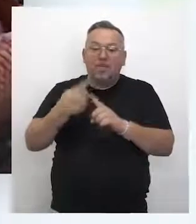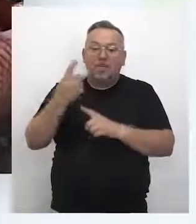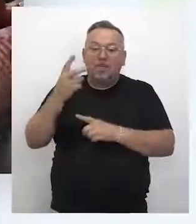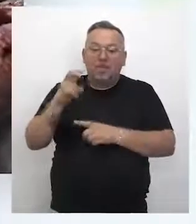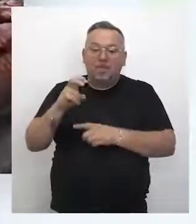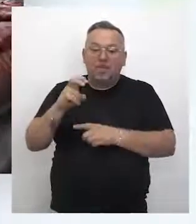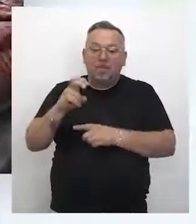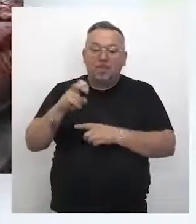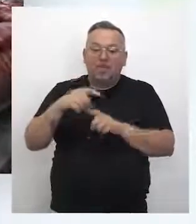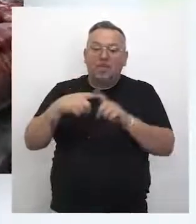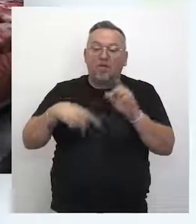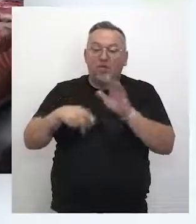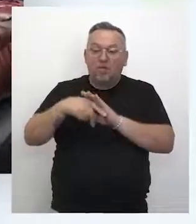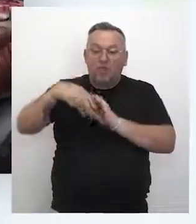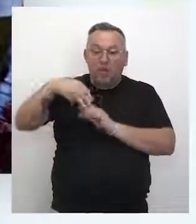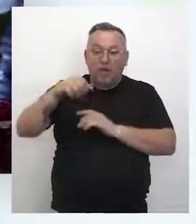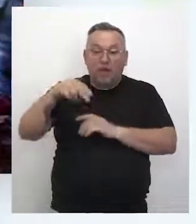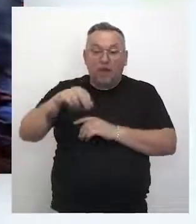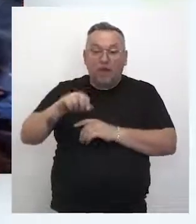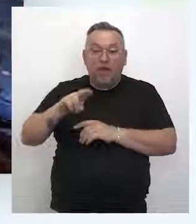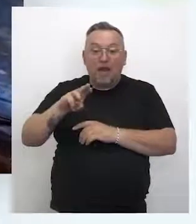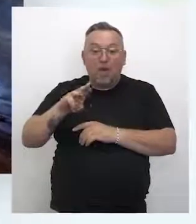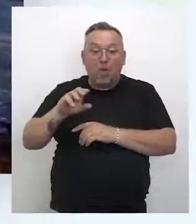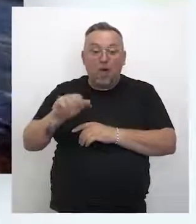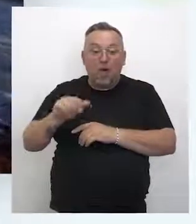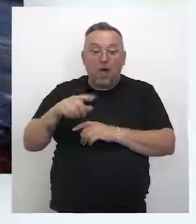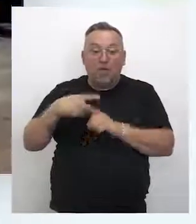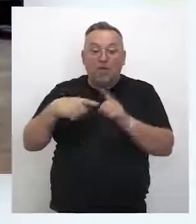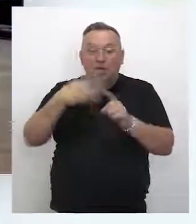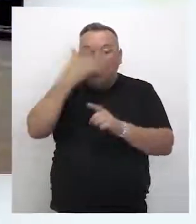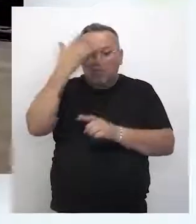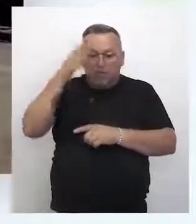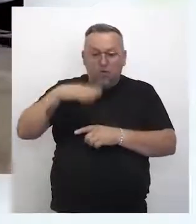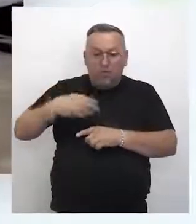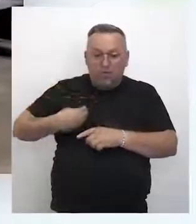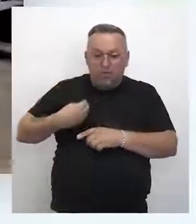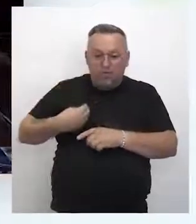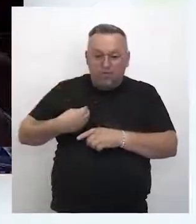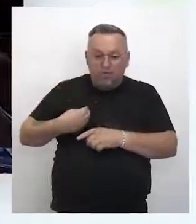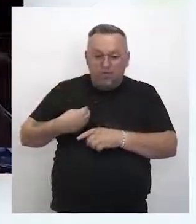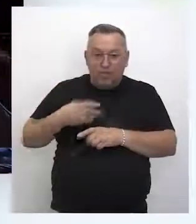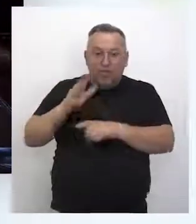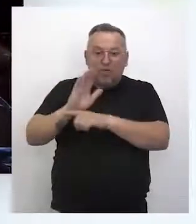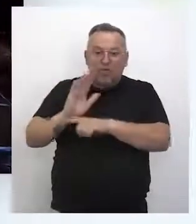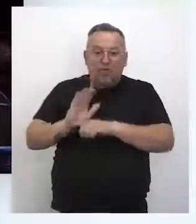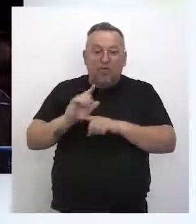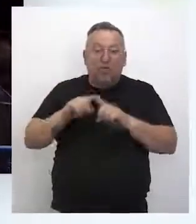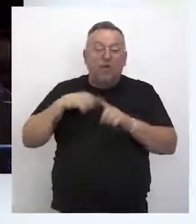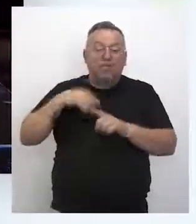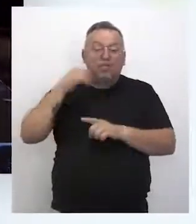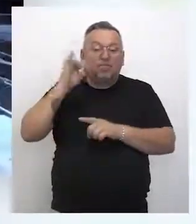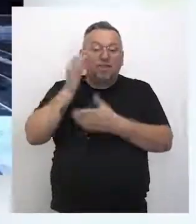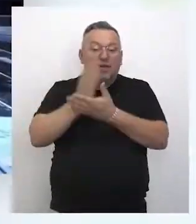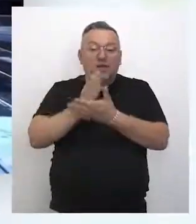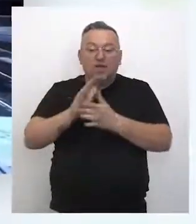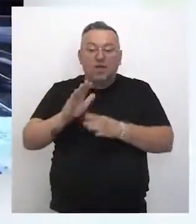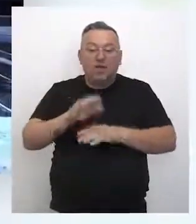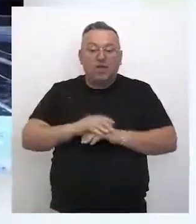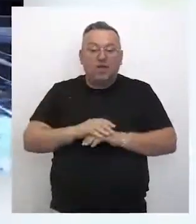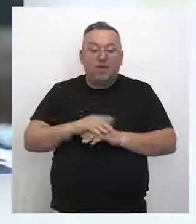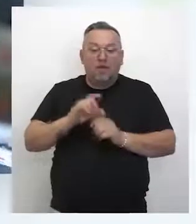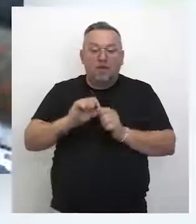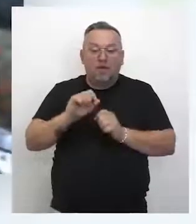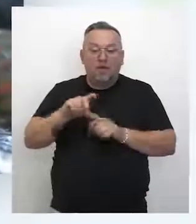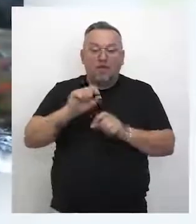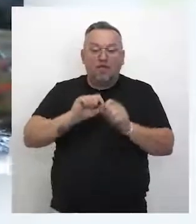pelo Instituto Mamirauá, com a ajuda da população ribeirinha, contribuiu para evitar a extinção do pirarucu, que era